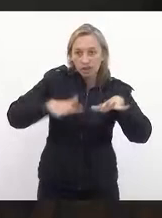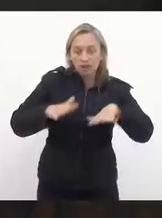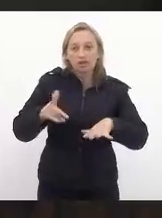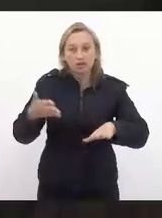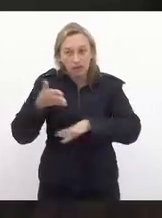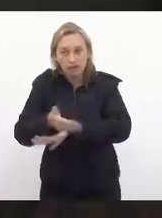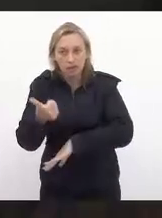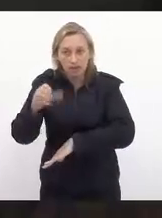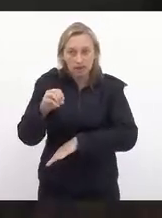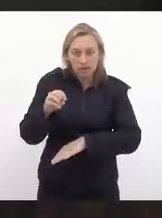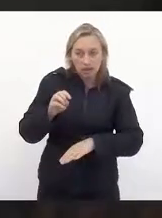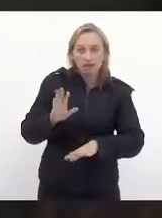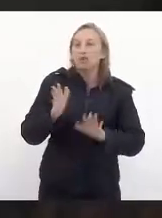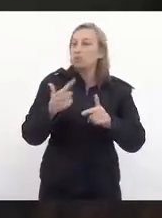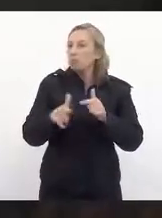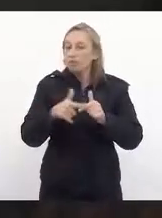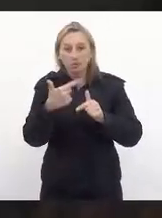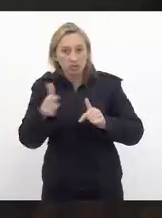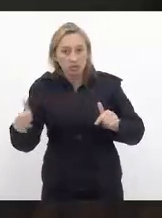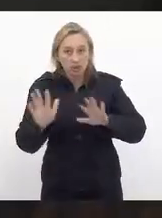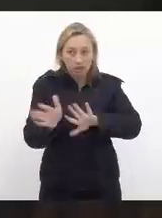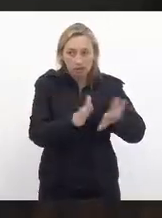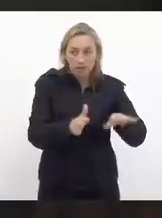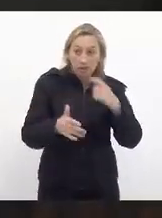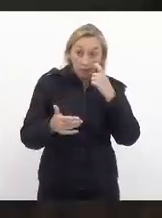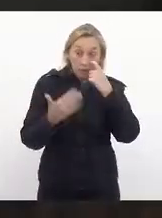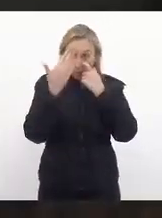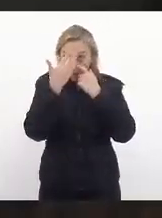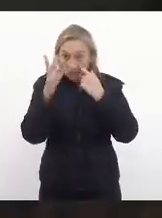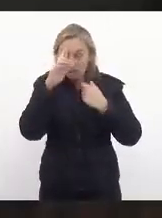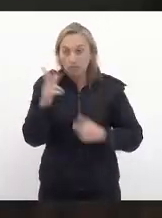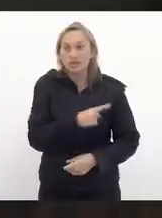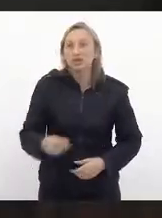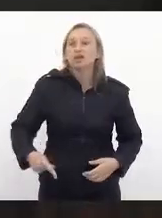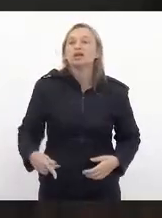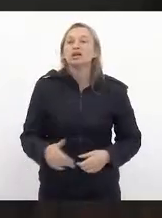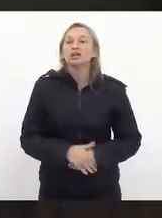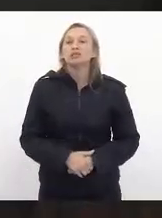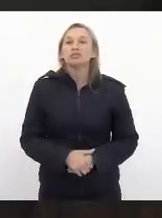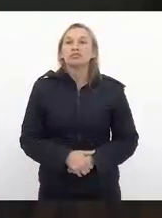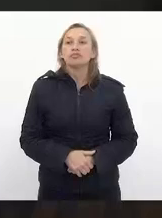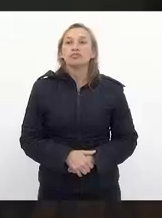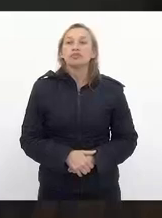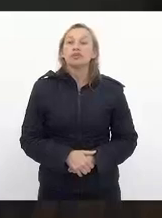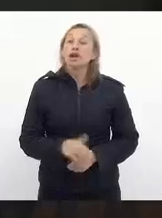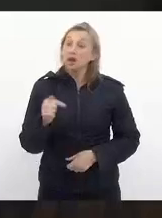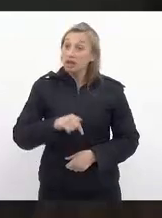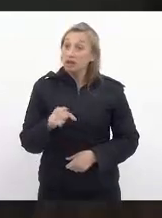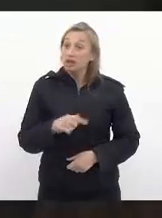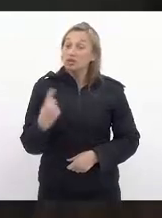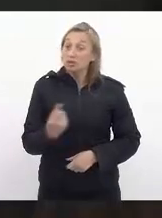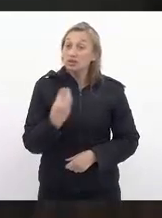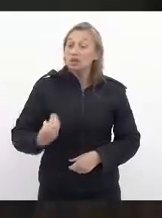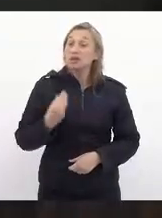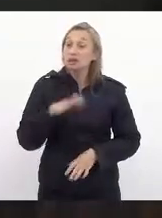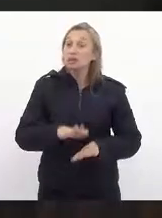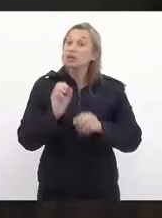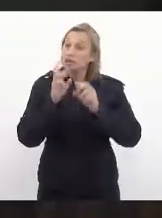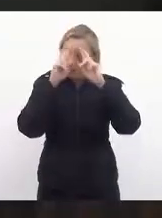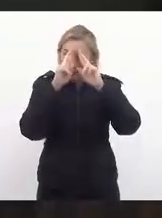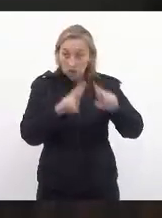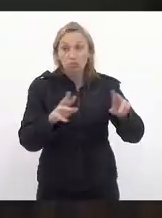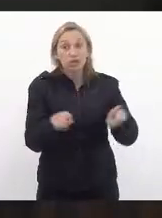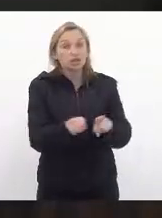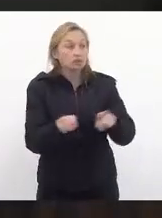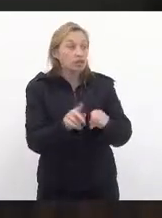entra mais 10 não tem problema nenhum entre as 20 horas a gente tá aqui para é mas eu preciso